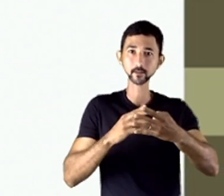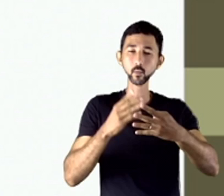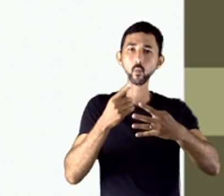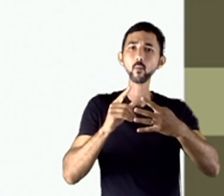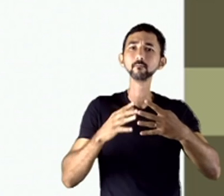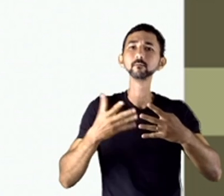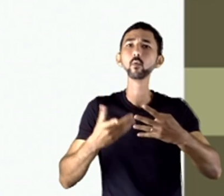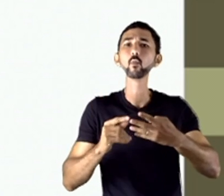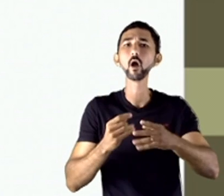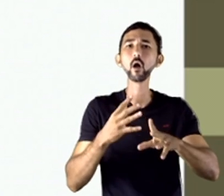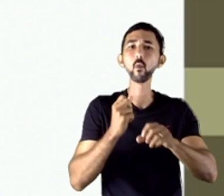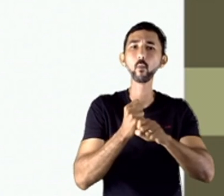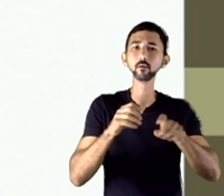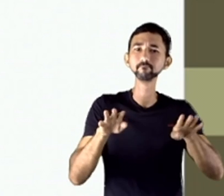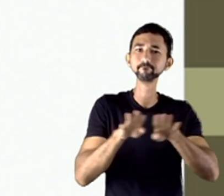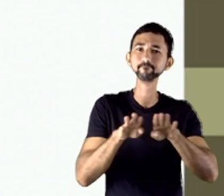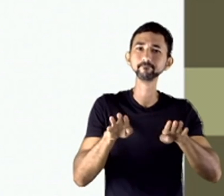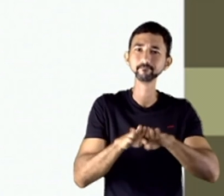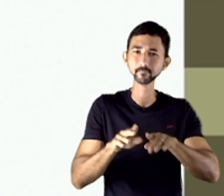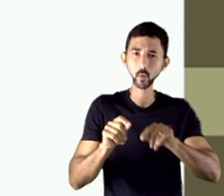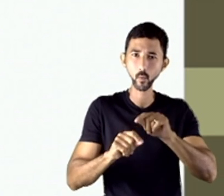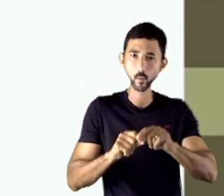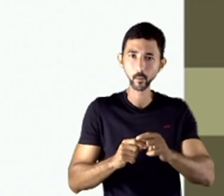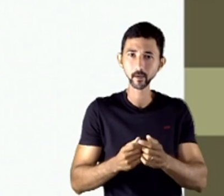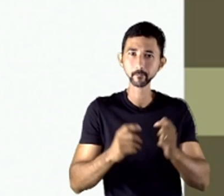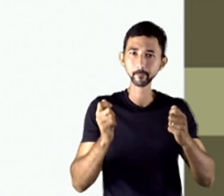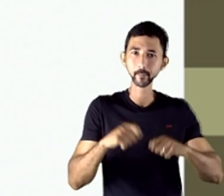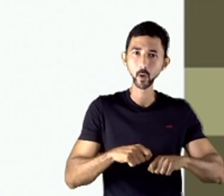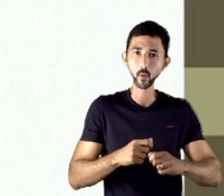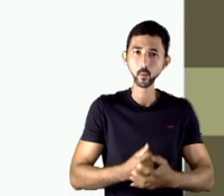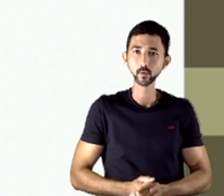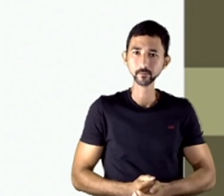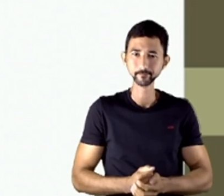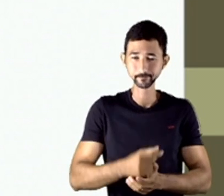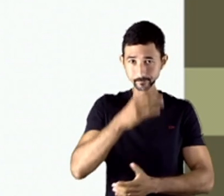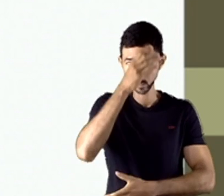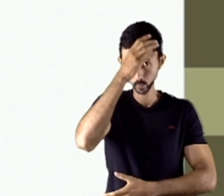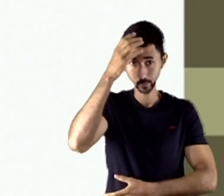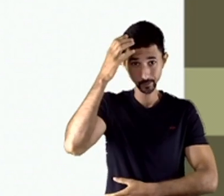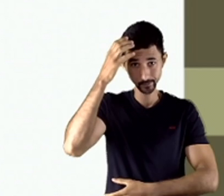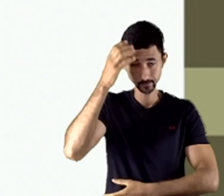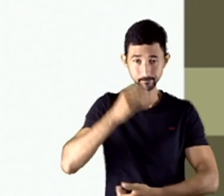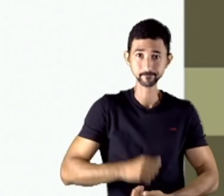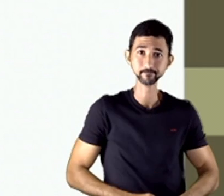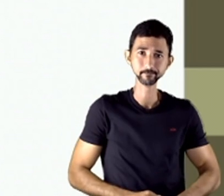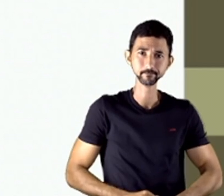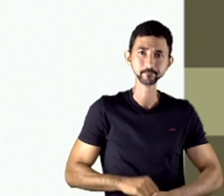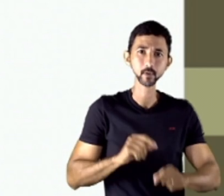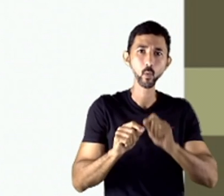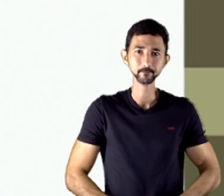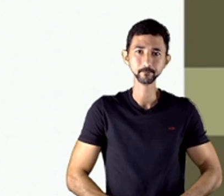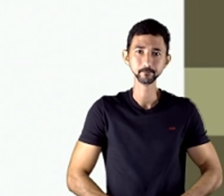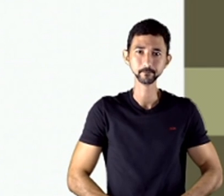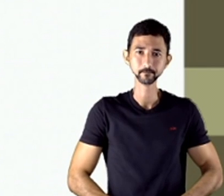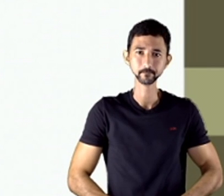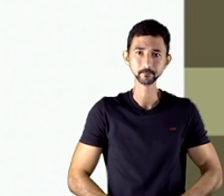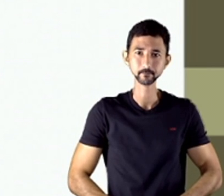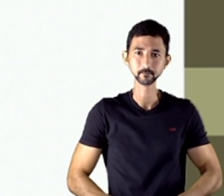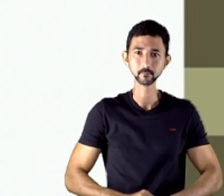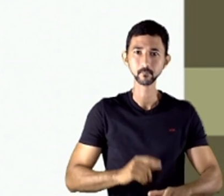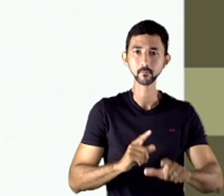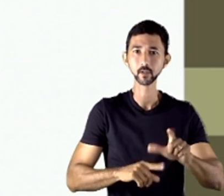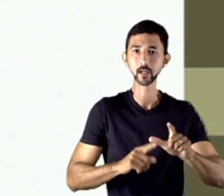delas estão de acordo com a condição do cliente? Tá? Ou seja, letra